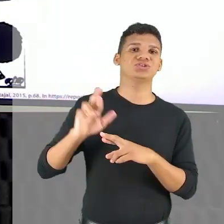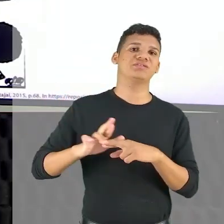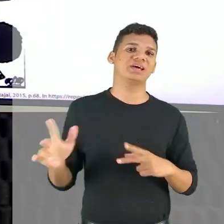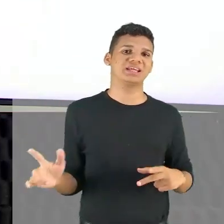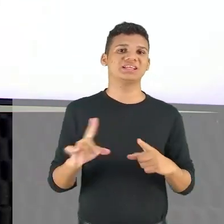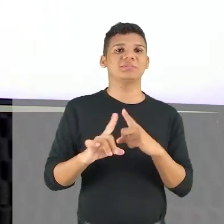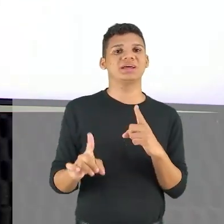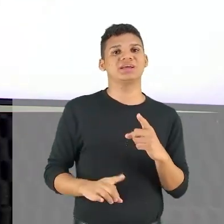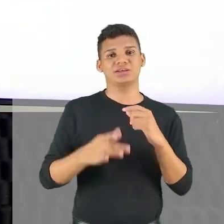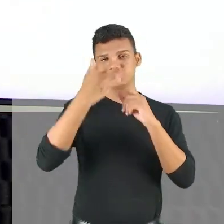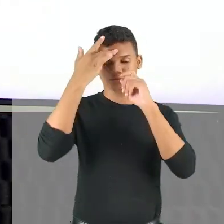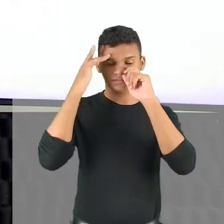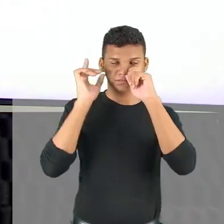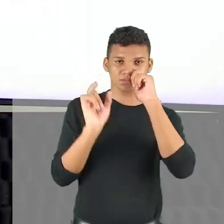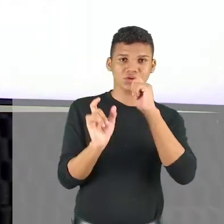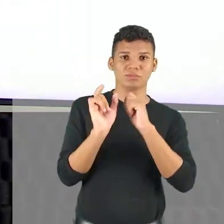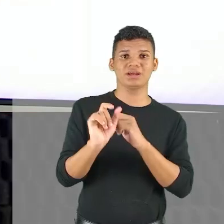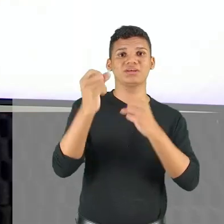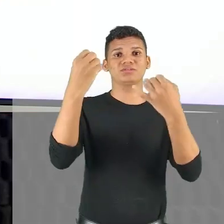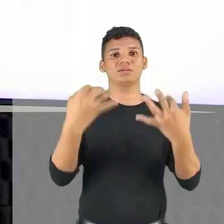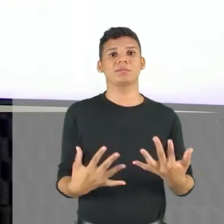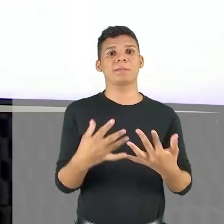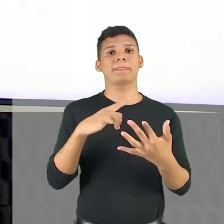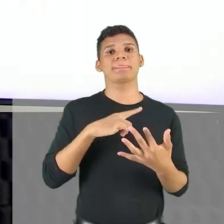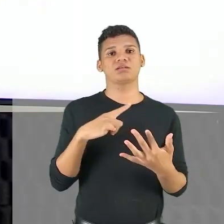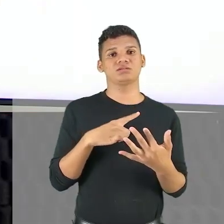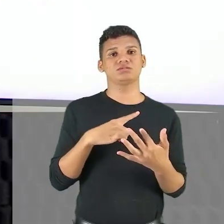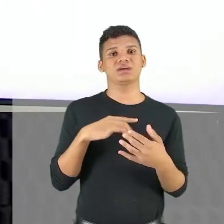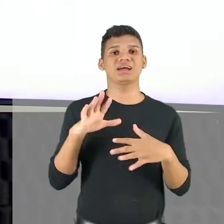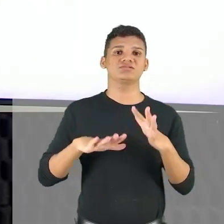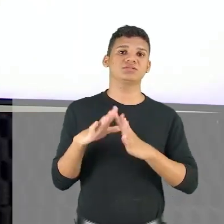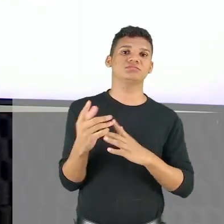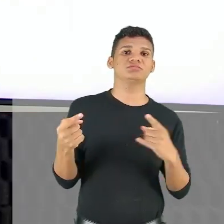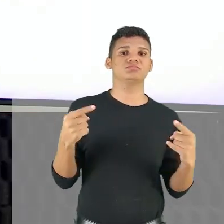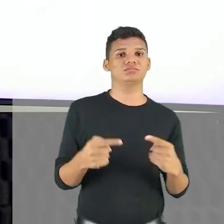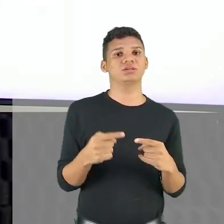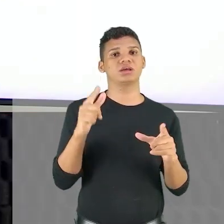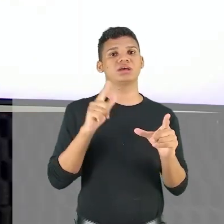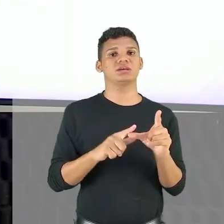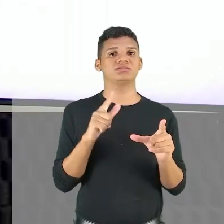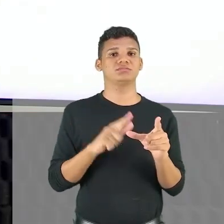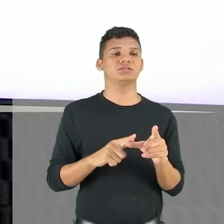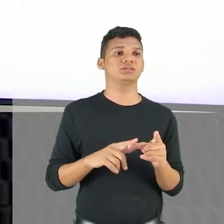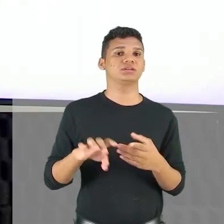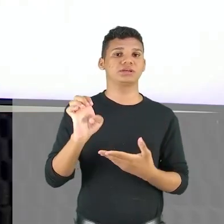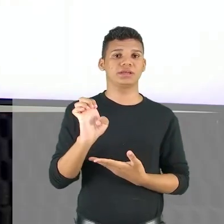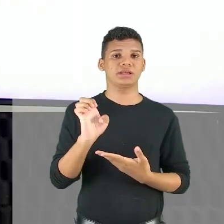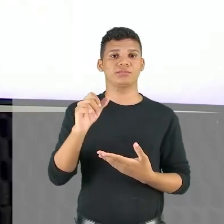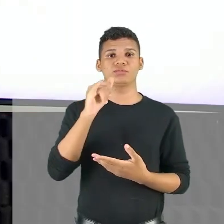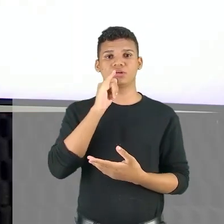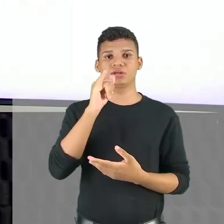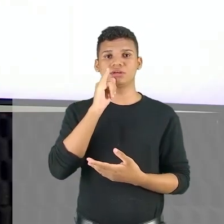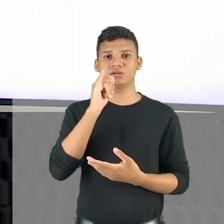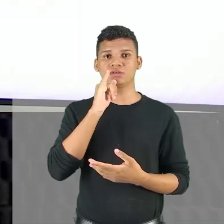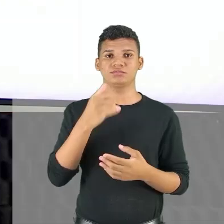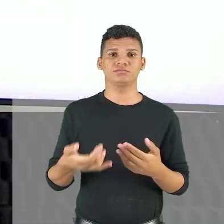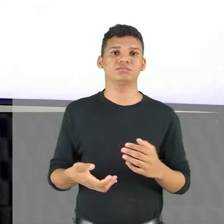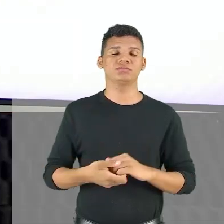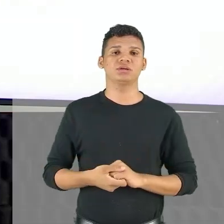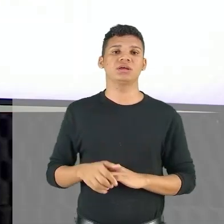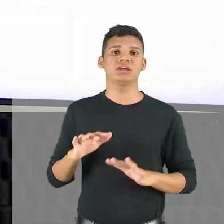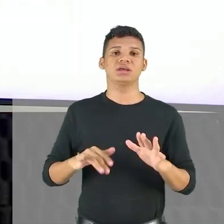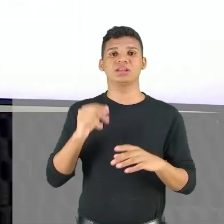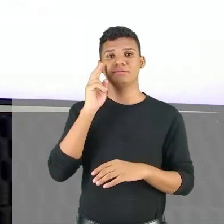contrário, a palavra aqui que vai expressar uma oposição é a letra E. Lembra que eu disse que aqui é porque,